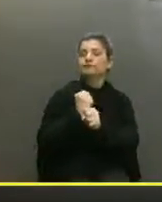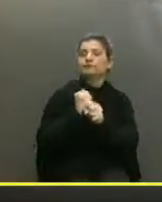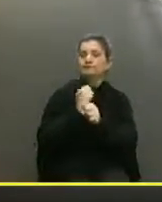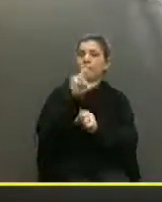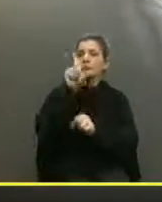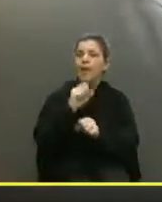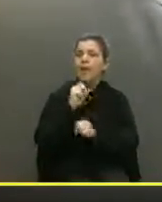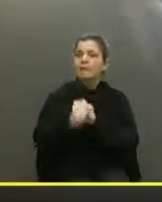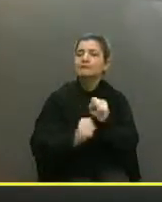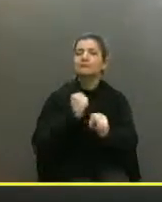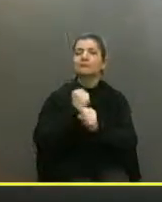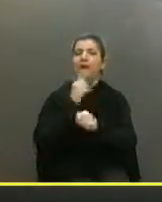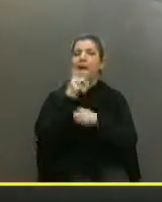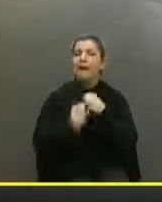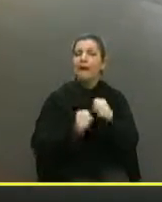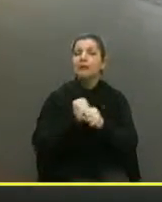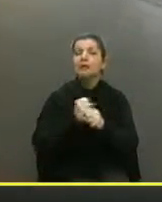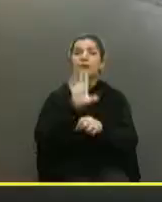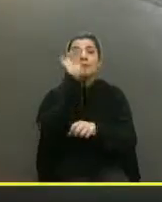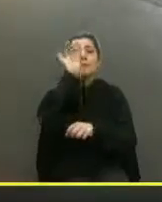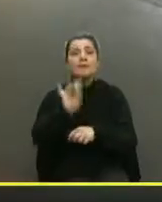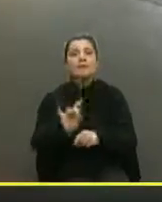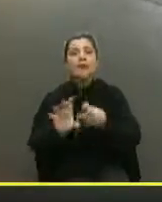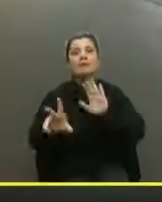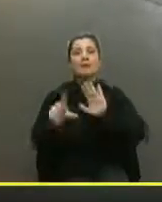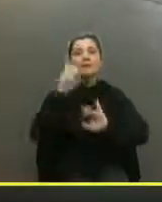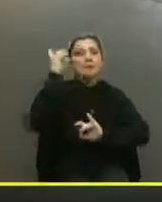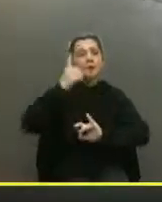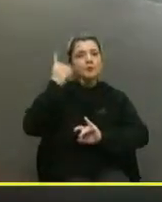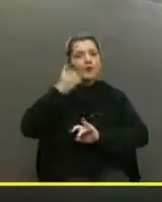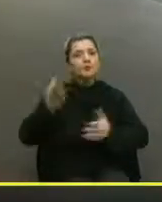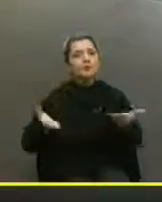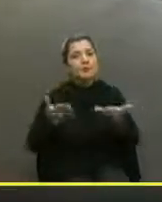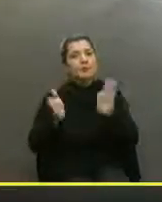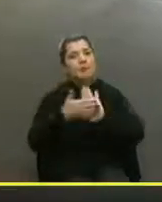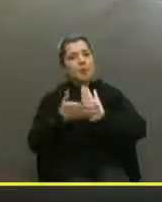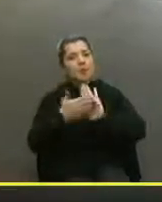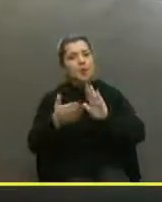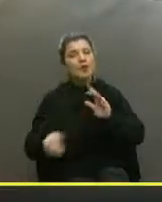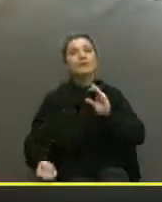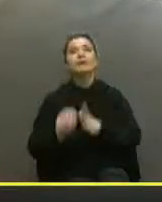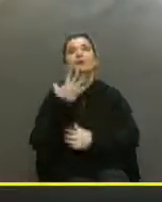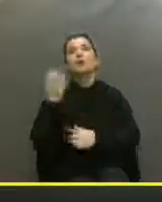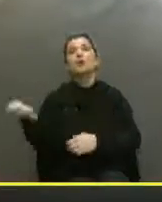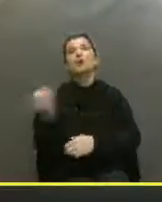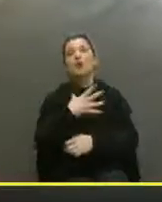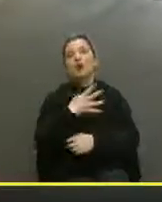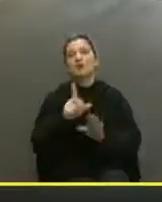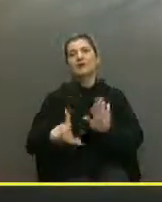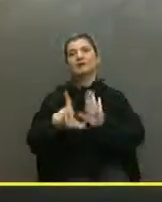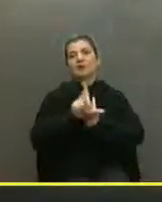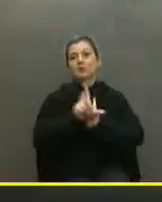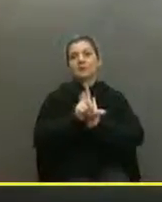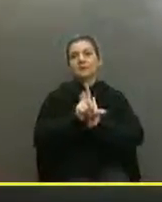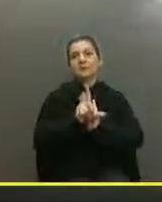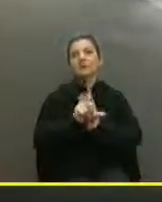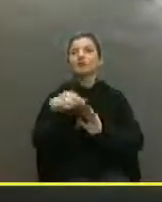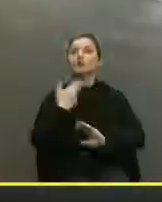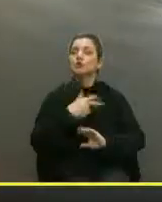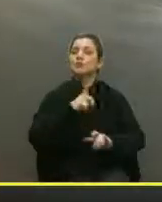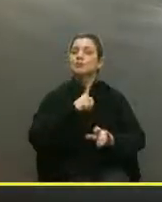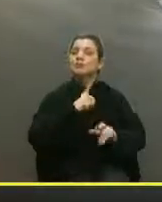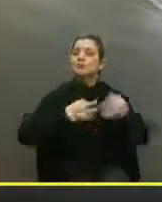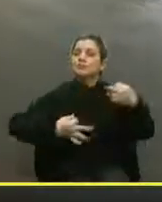cada Deputado E propõe algo nessa mani se ativa nessa linha acaba criando uma nova legislação e assim nós acabamos sendo um